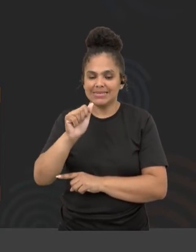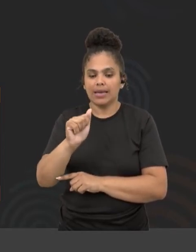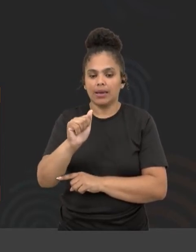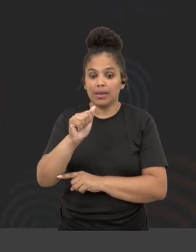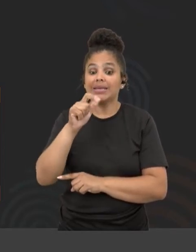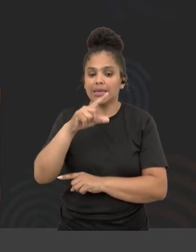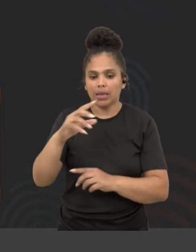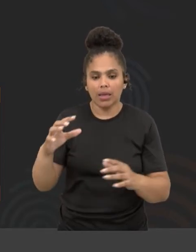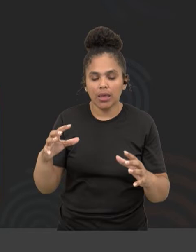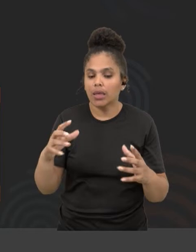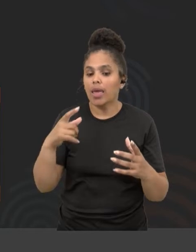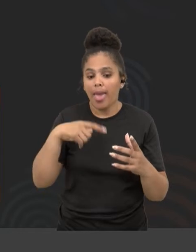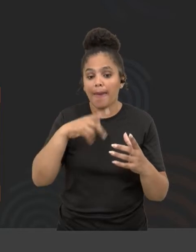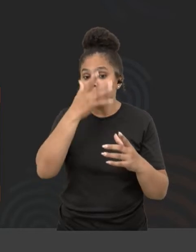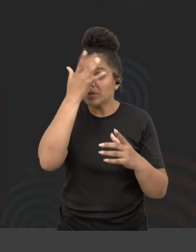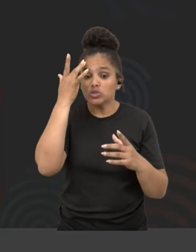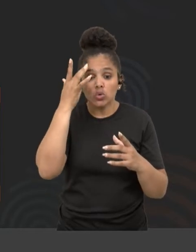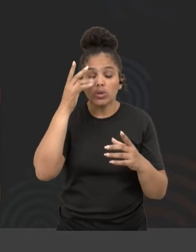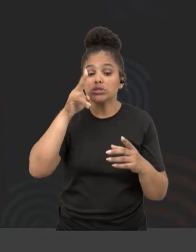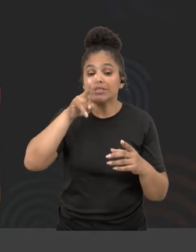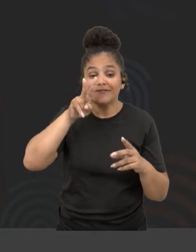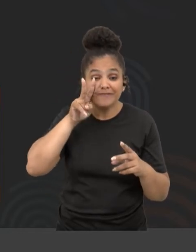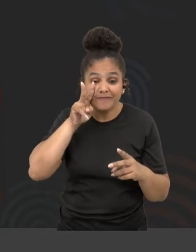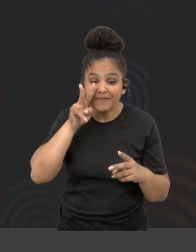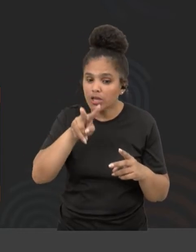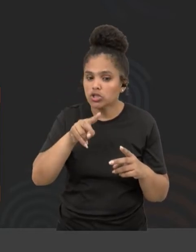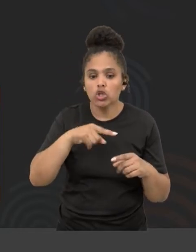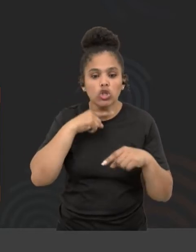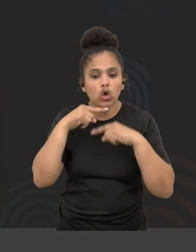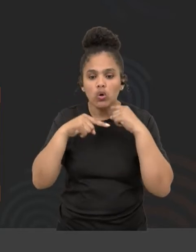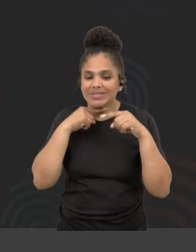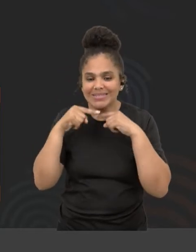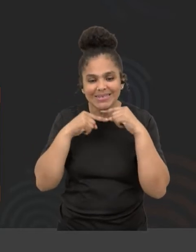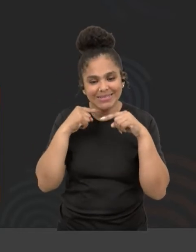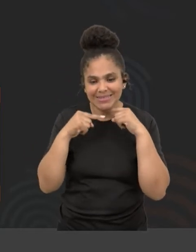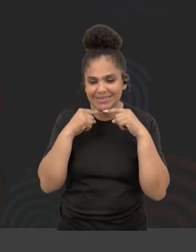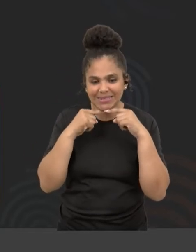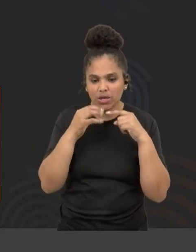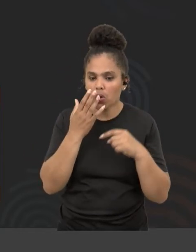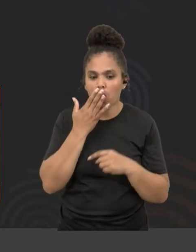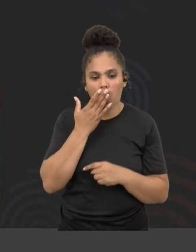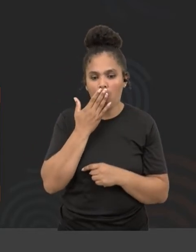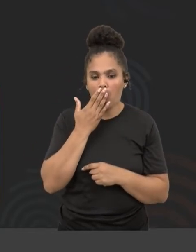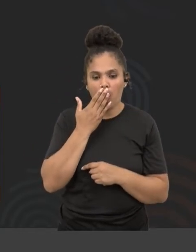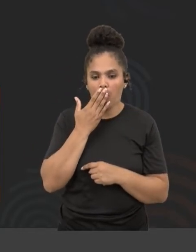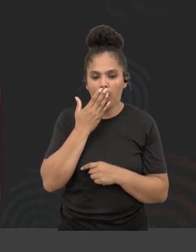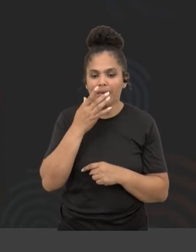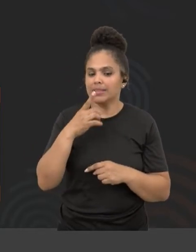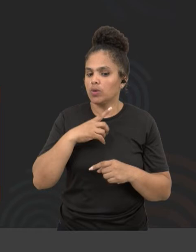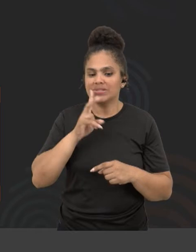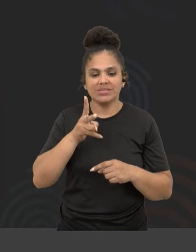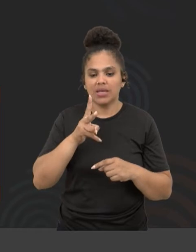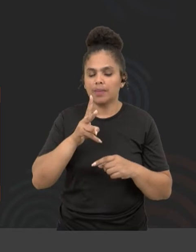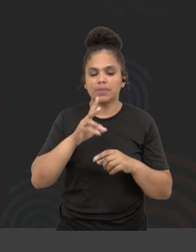as pessoas e faz com que a pessoa não veja cores. Então, ela vê tudo em tons de